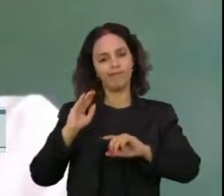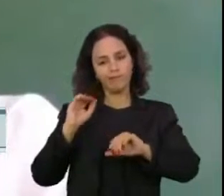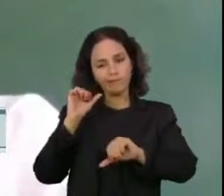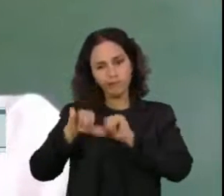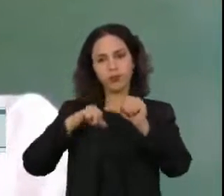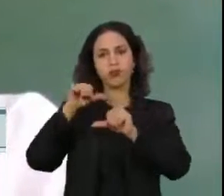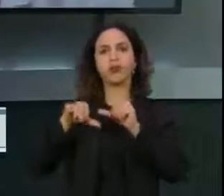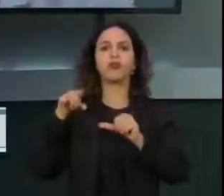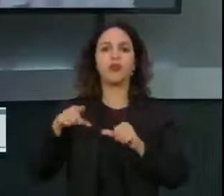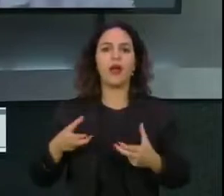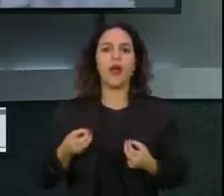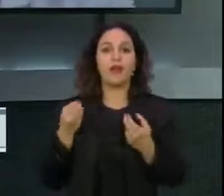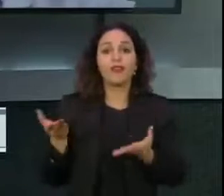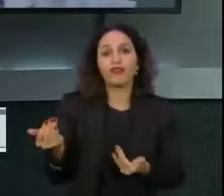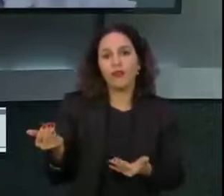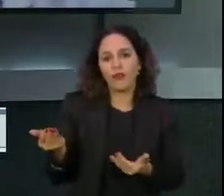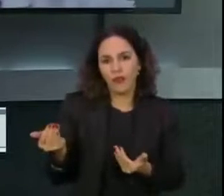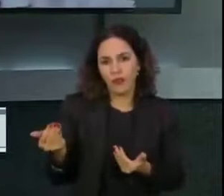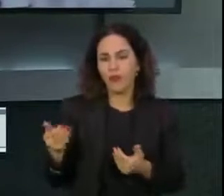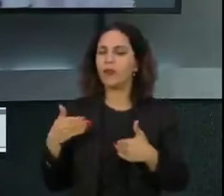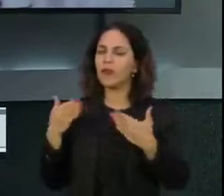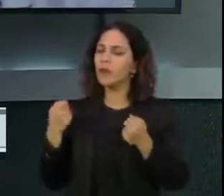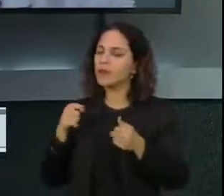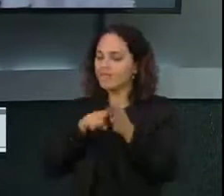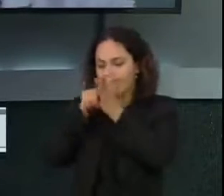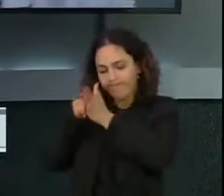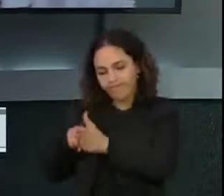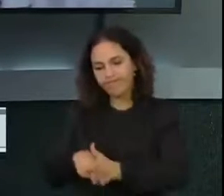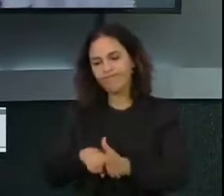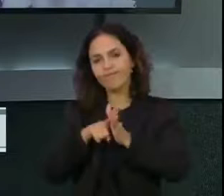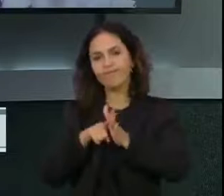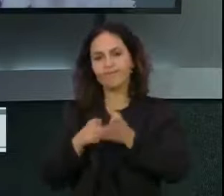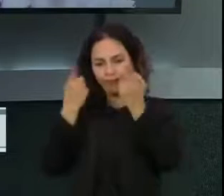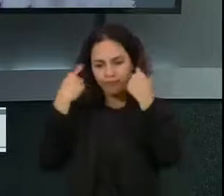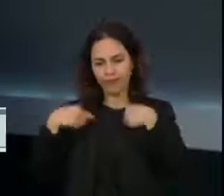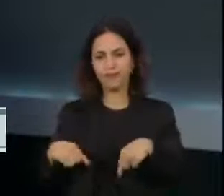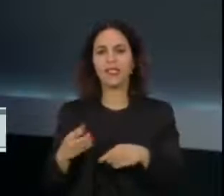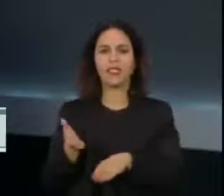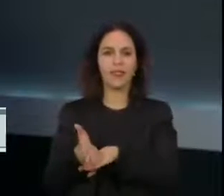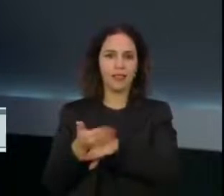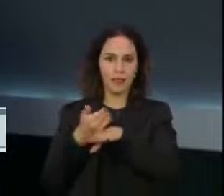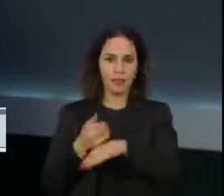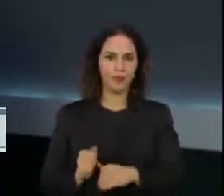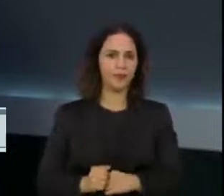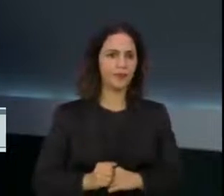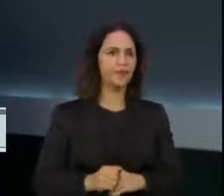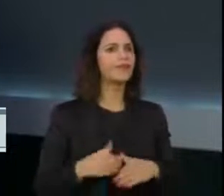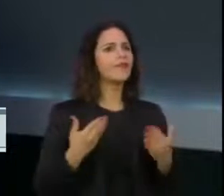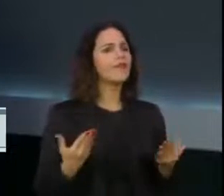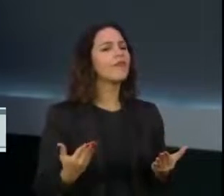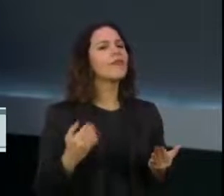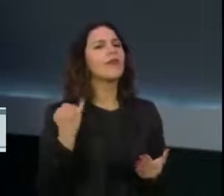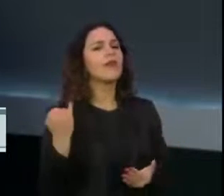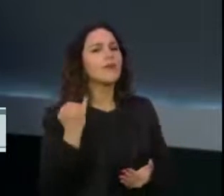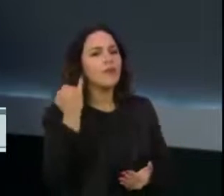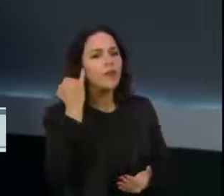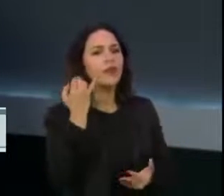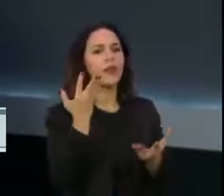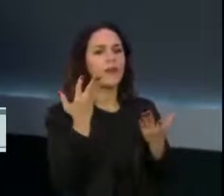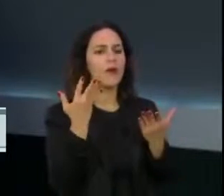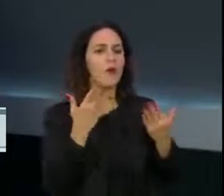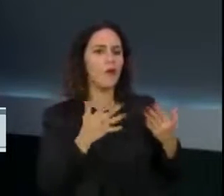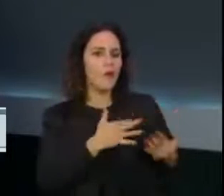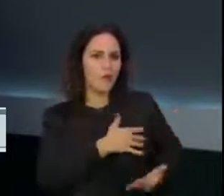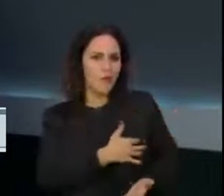em idade mais jovem. Então, nós iniciaremos o rastreamento em idade precoce. E qual é a importância do exame do toque